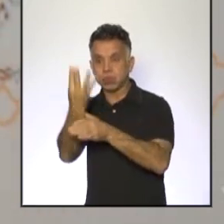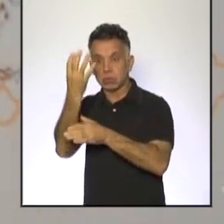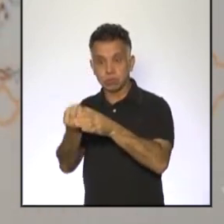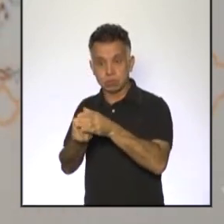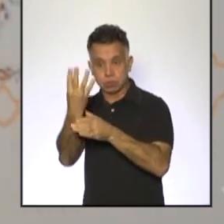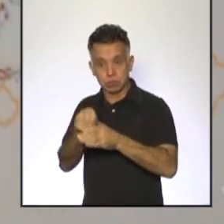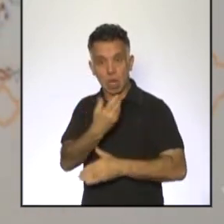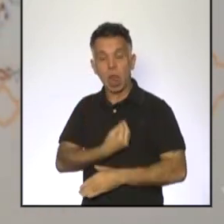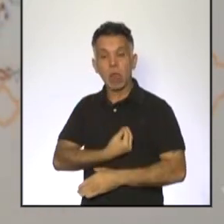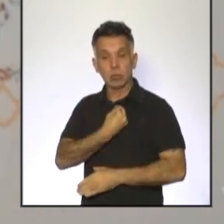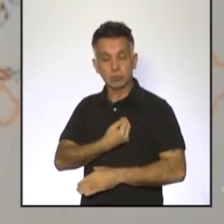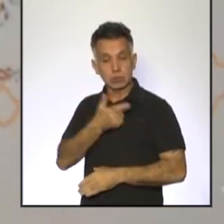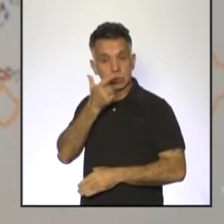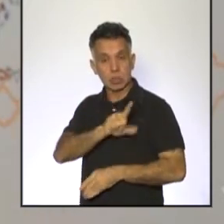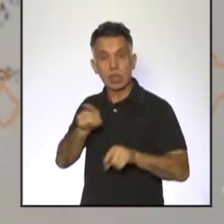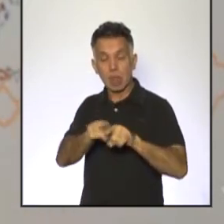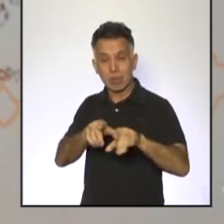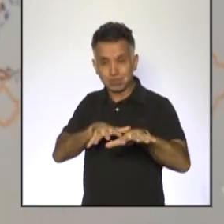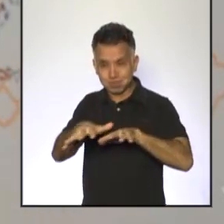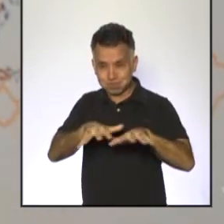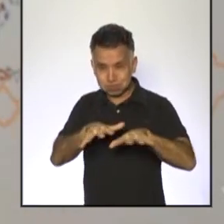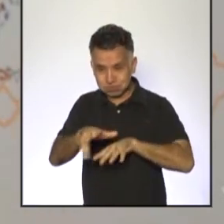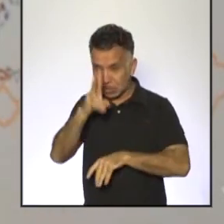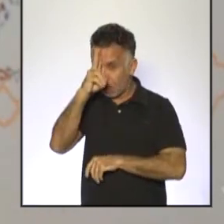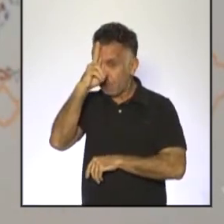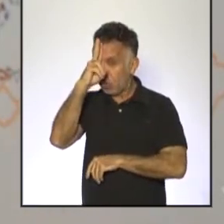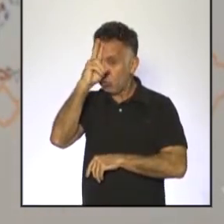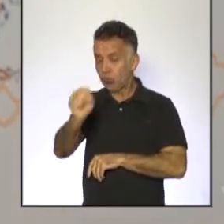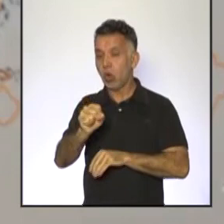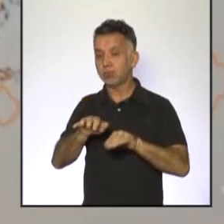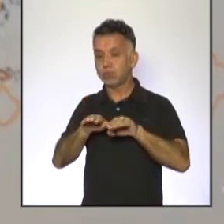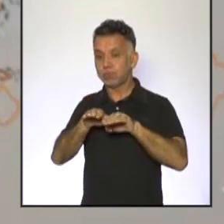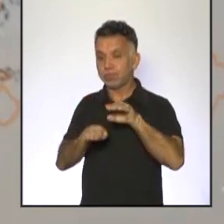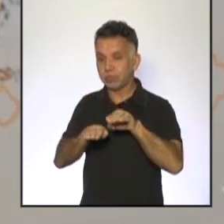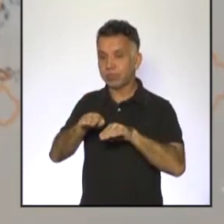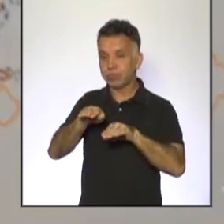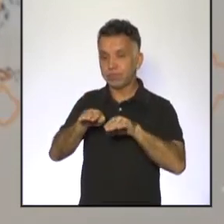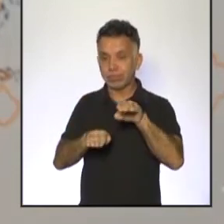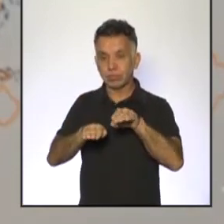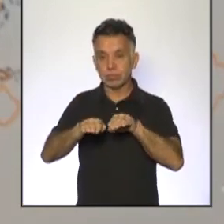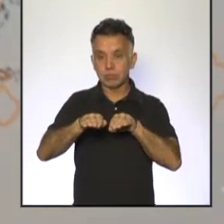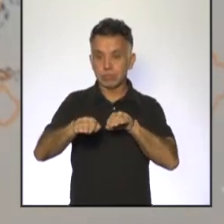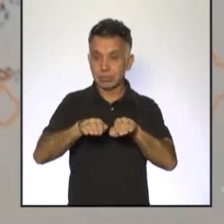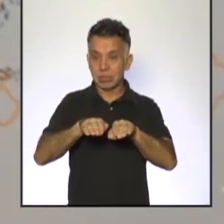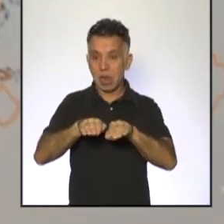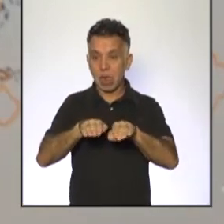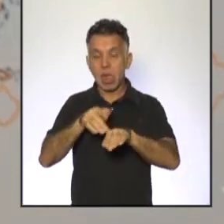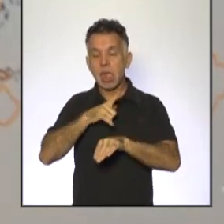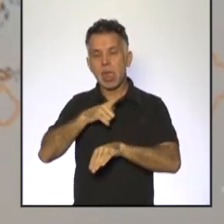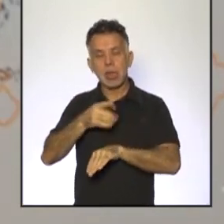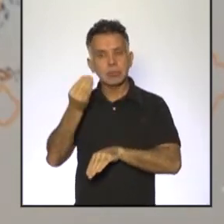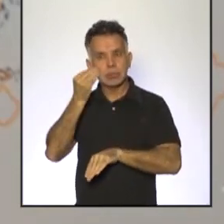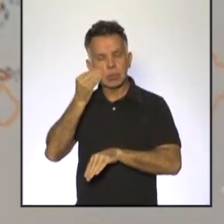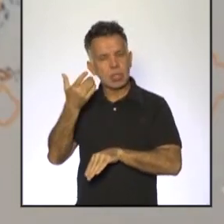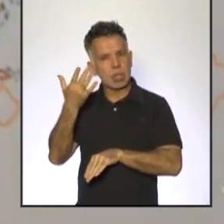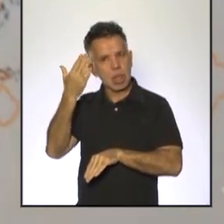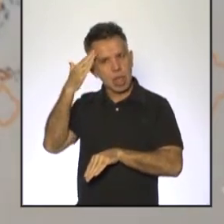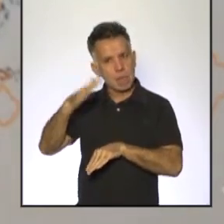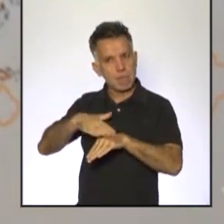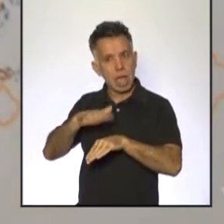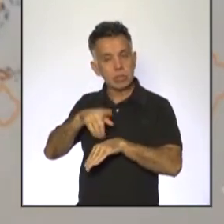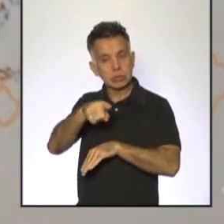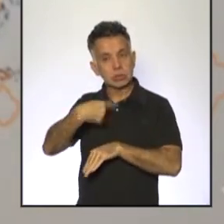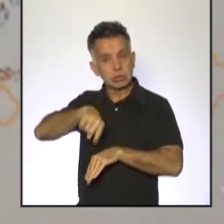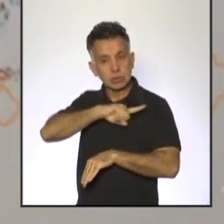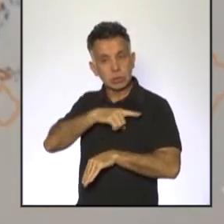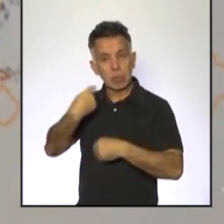e tectonismo muito forte. Associando isso e tentando entender mais justamente isso, a gente